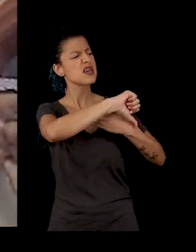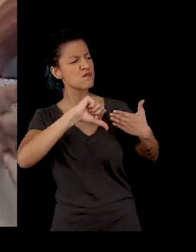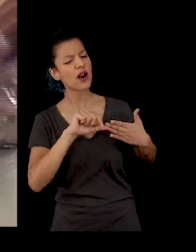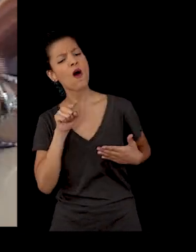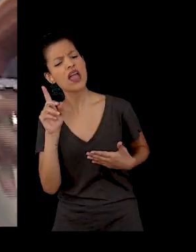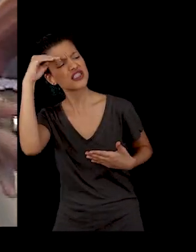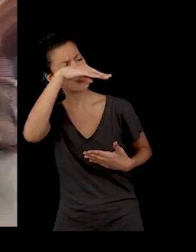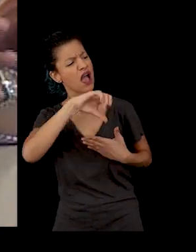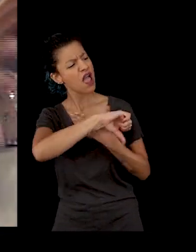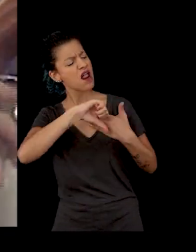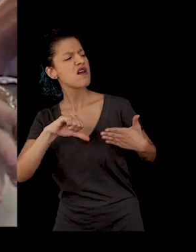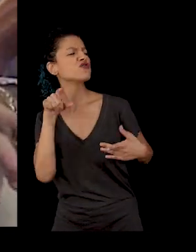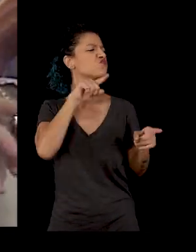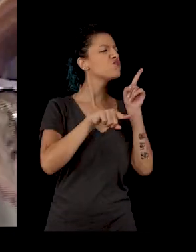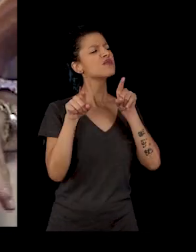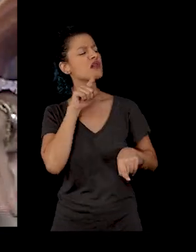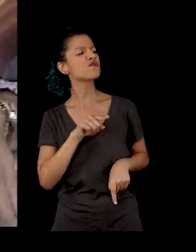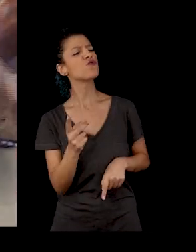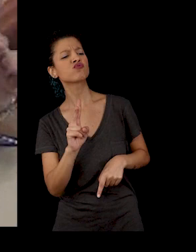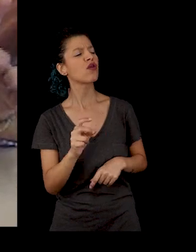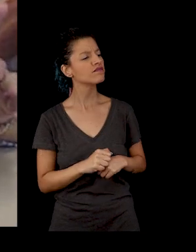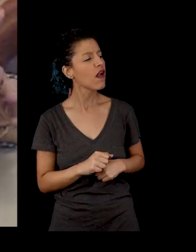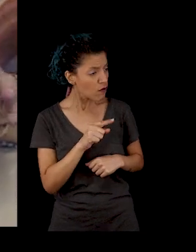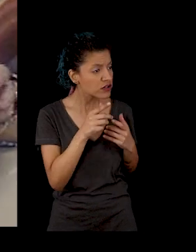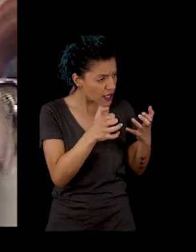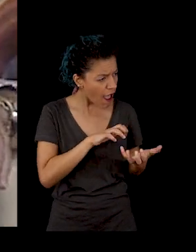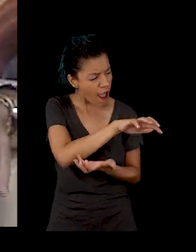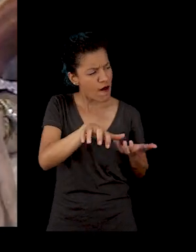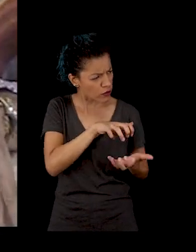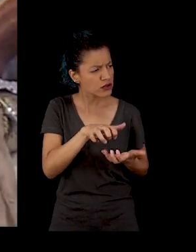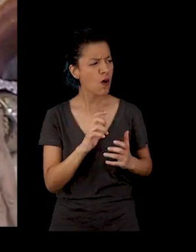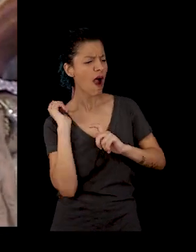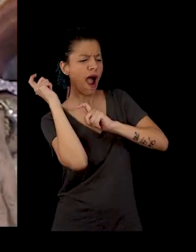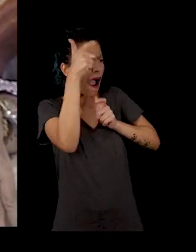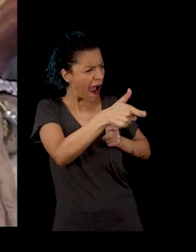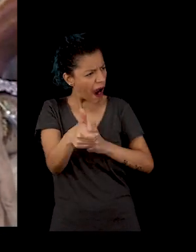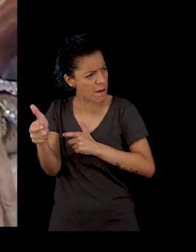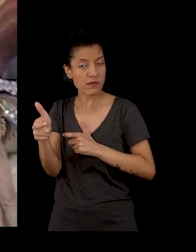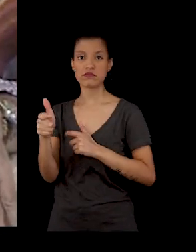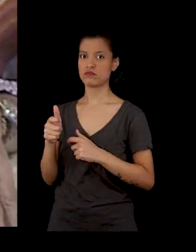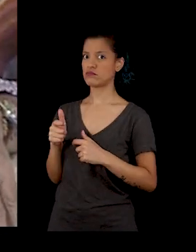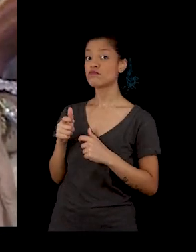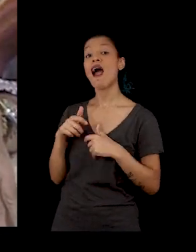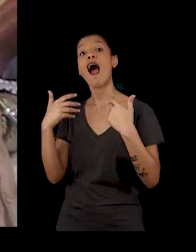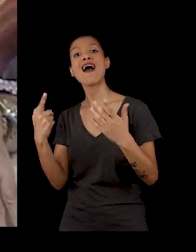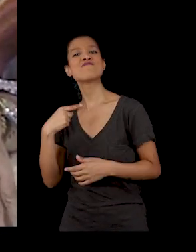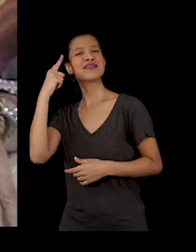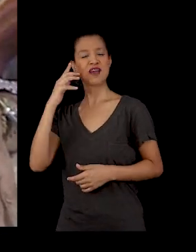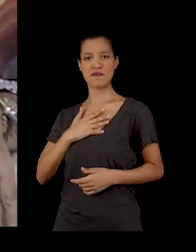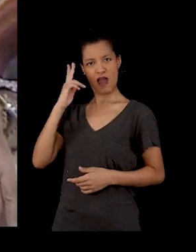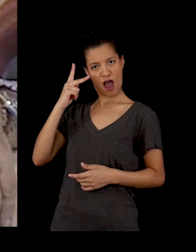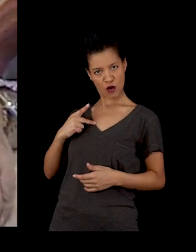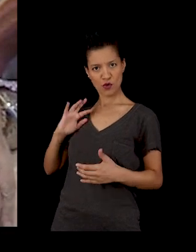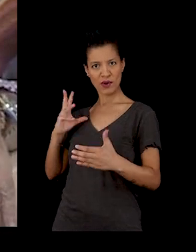Dias Gomes é imoral e subversivo. Se quiserem fazer revolução, peguem armas. Daí eu tirei o título da